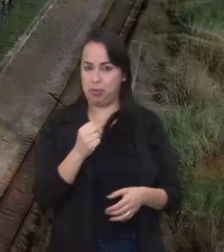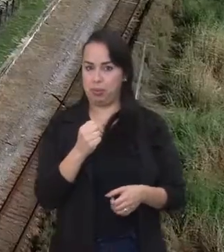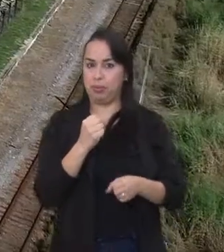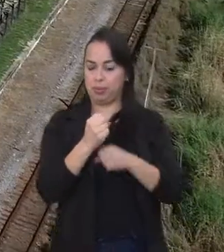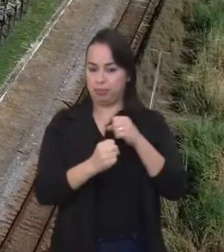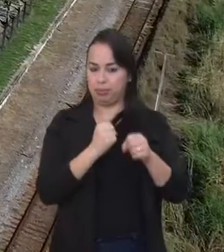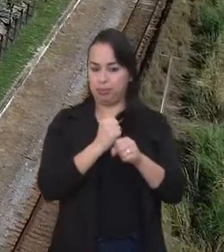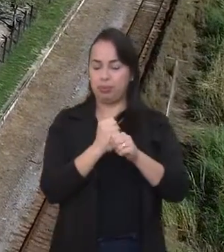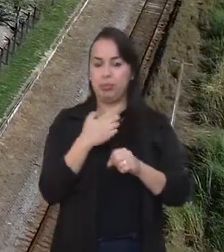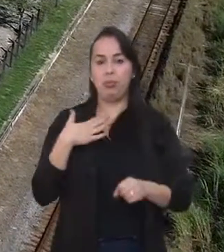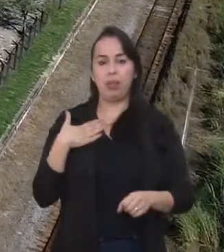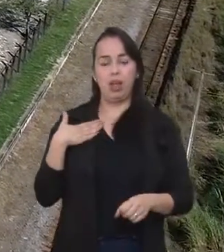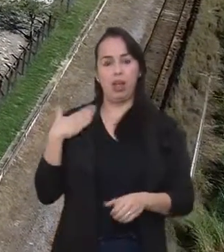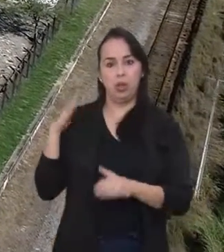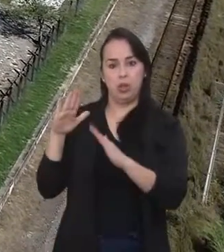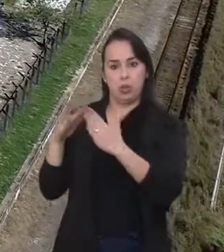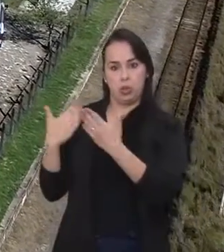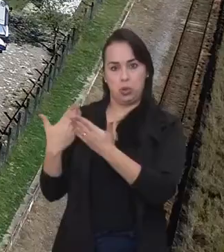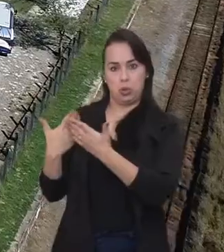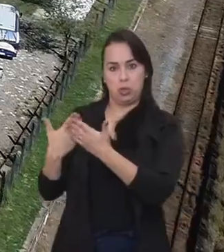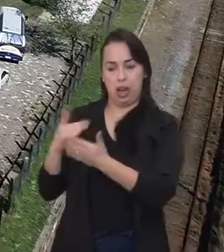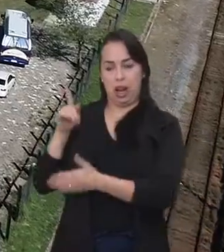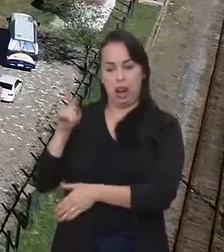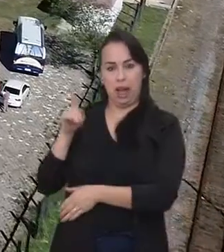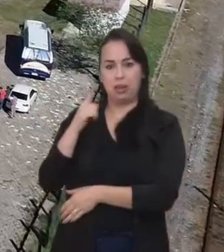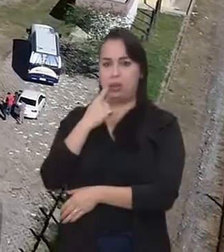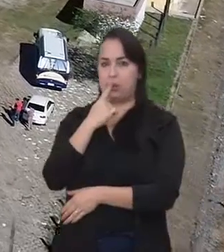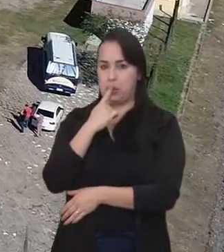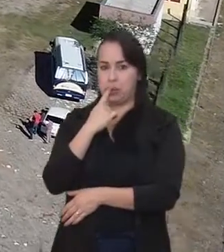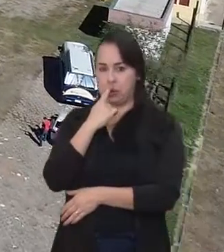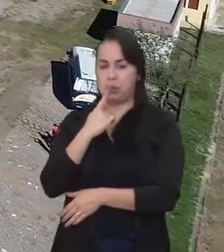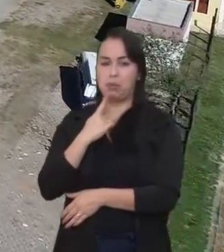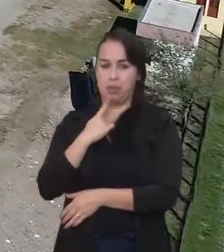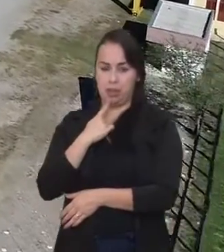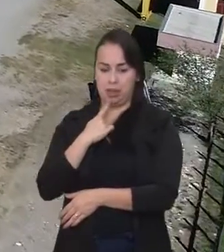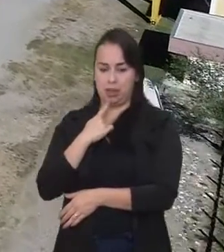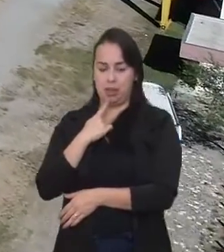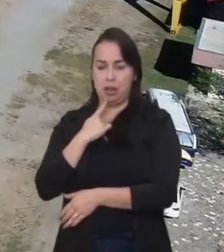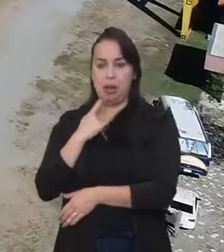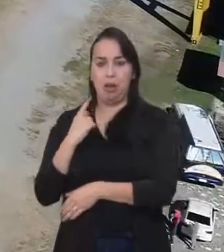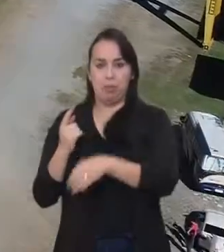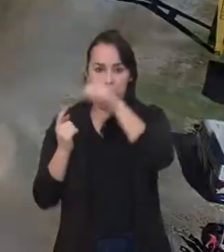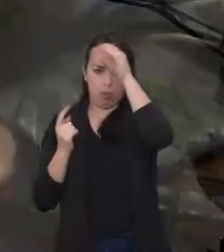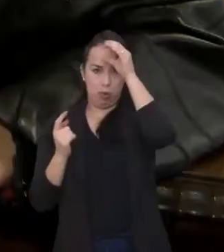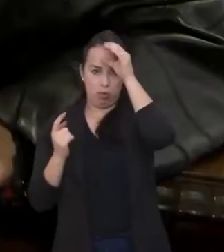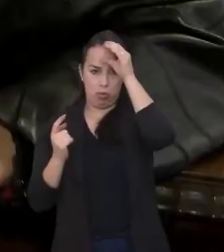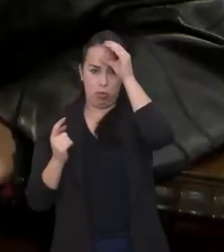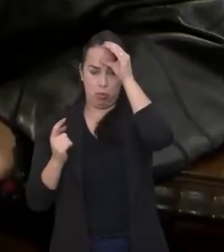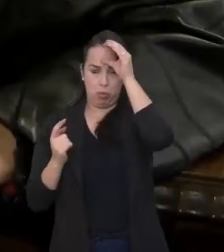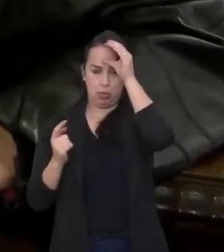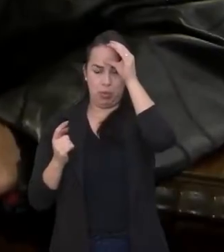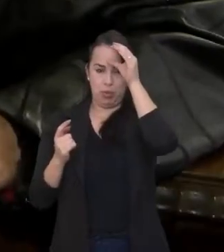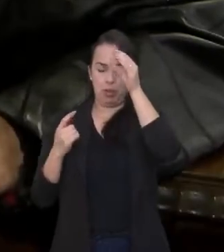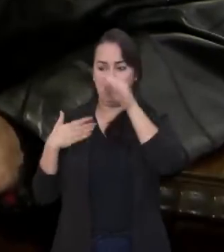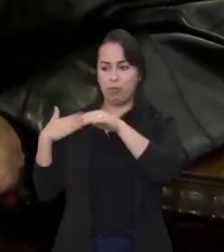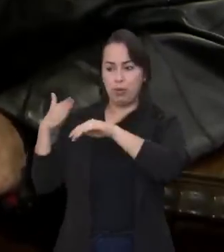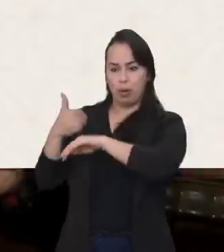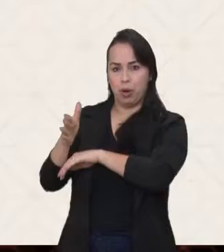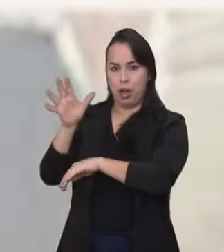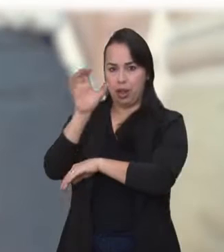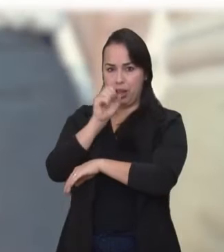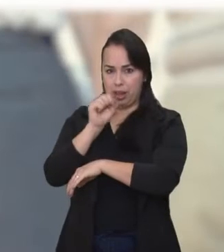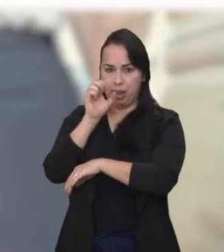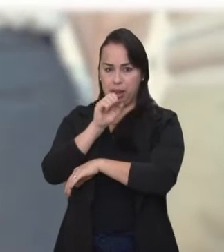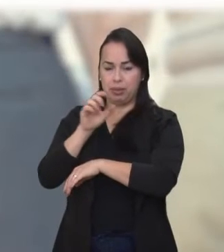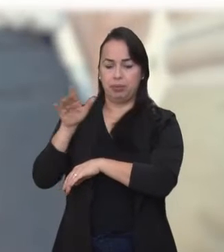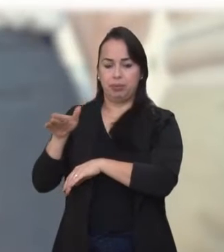1948, eu estudava em Eugênio de Melo. E o meu tio apareceu num sábado de manhã de Taunozinho,